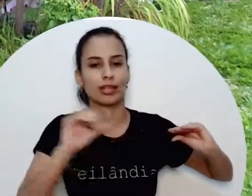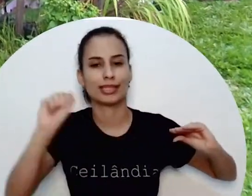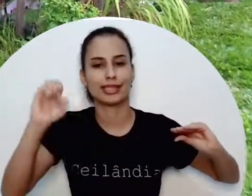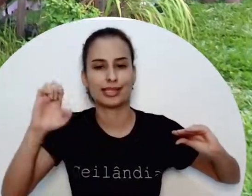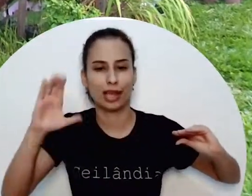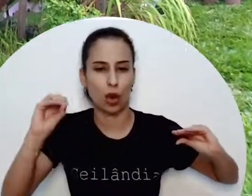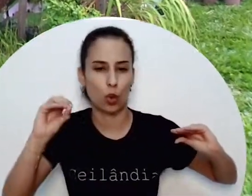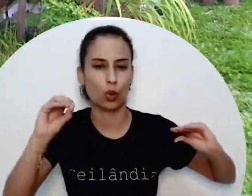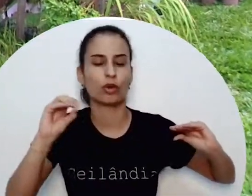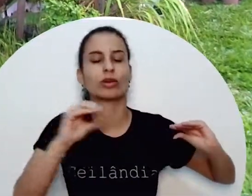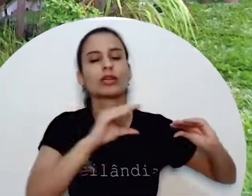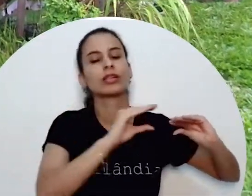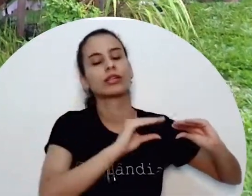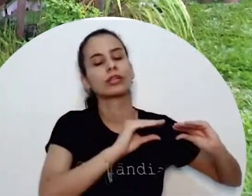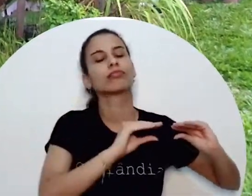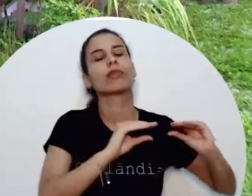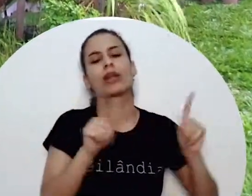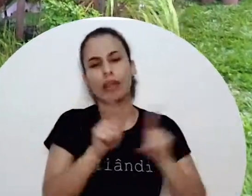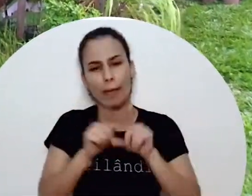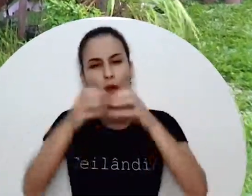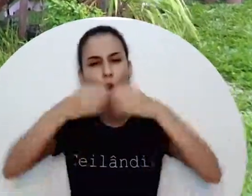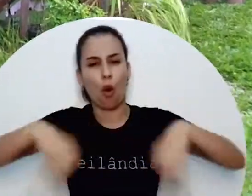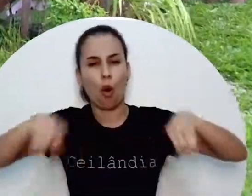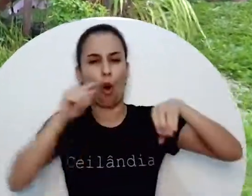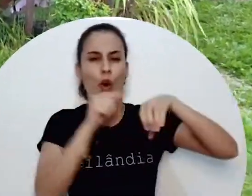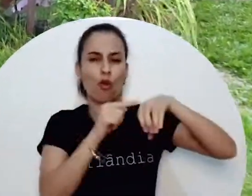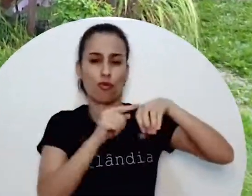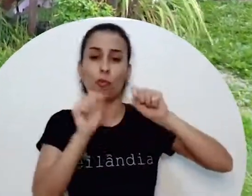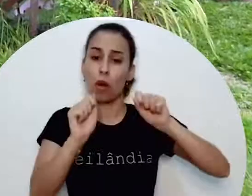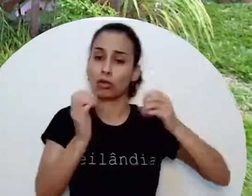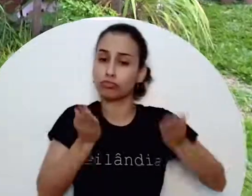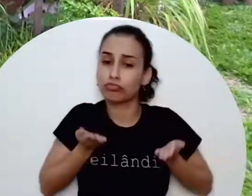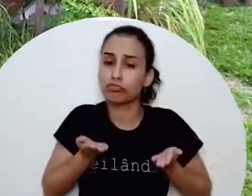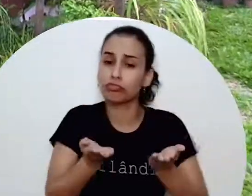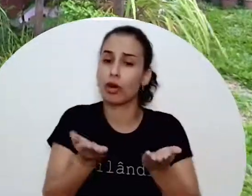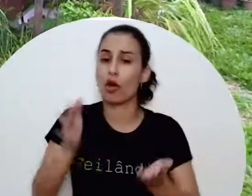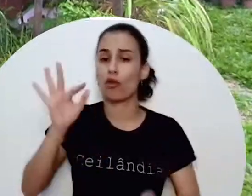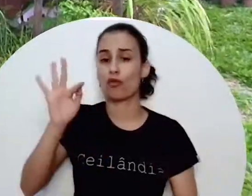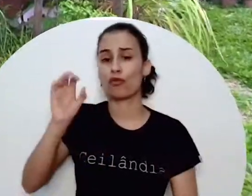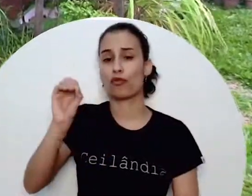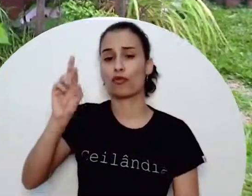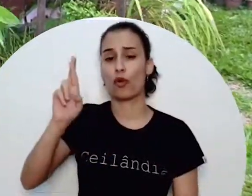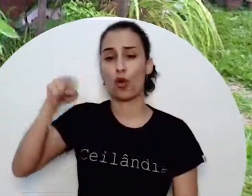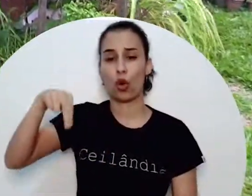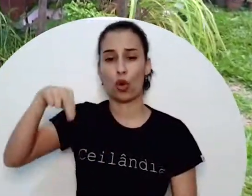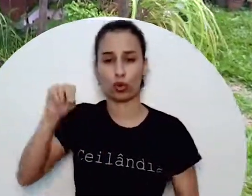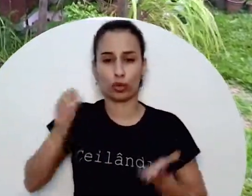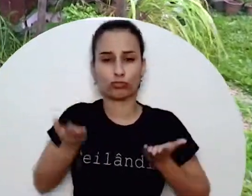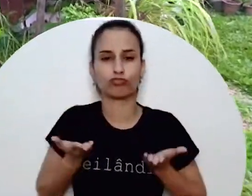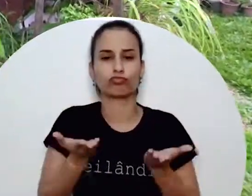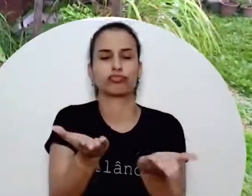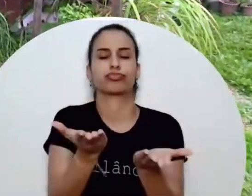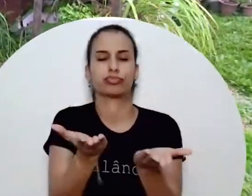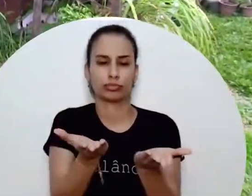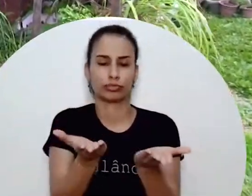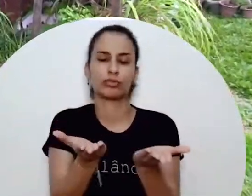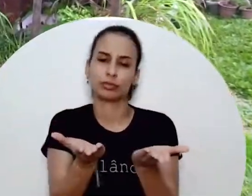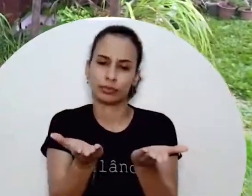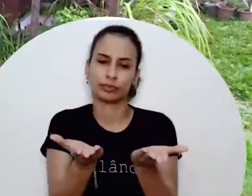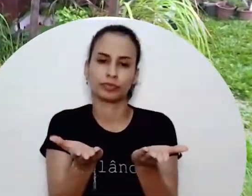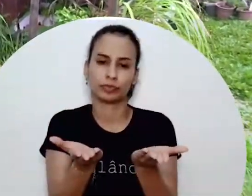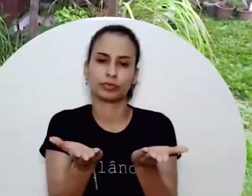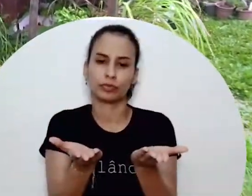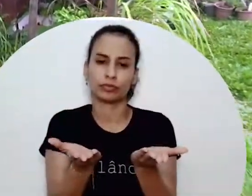olha, tá super seca e crocante. Casca de ovo também eu passei no forno, porque ela pode ter patógenos, pode